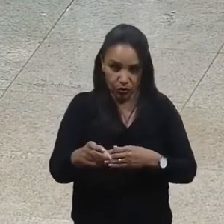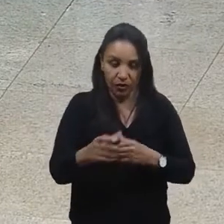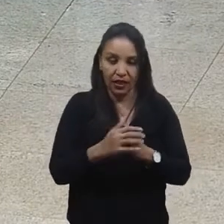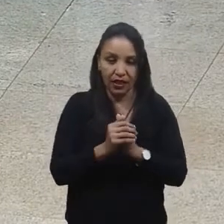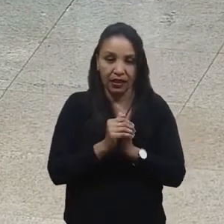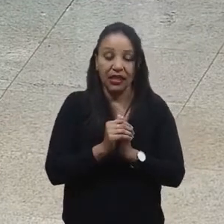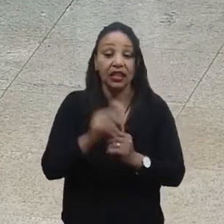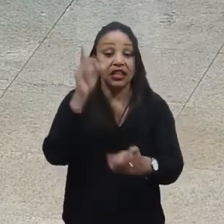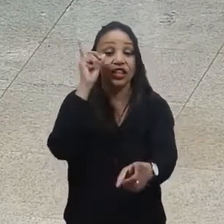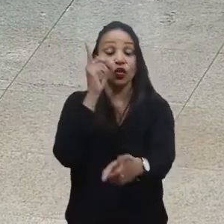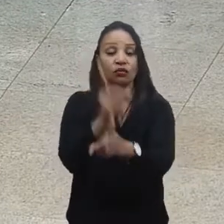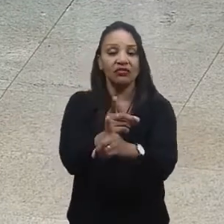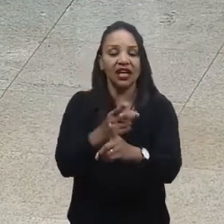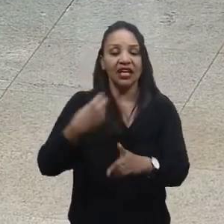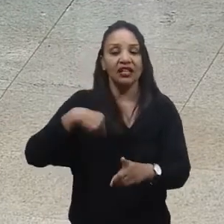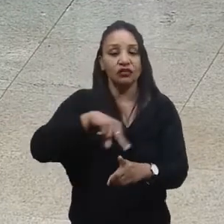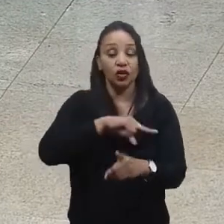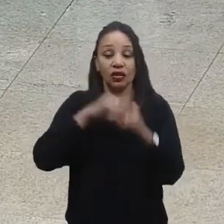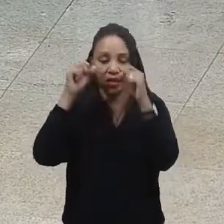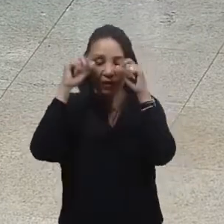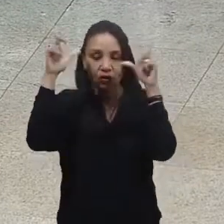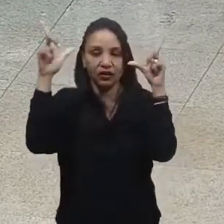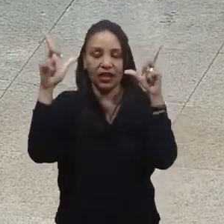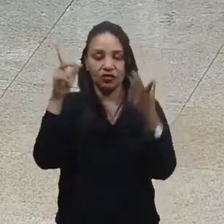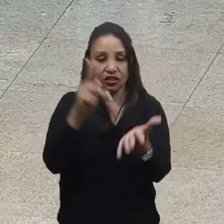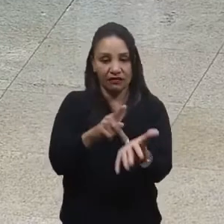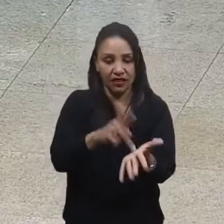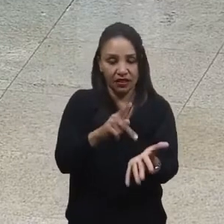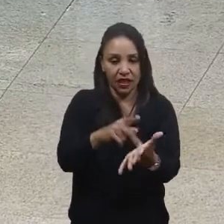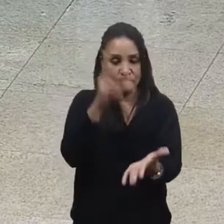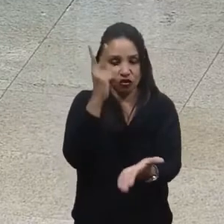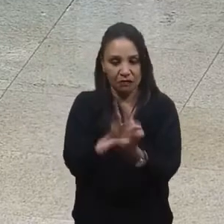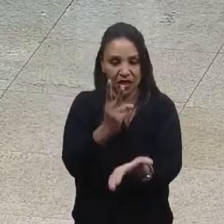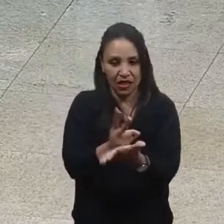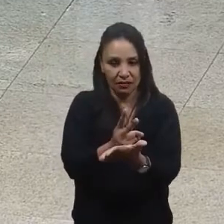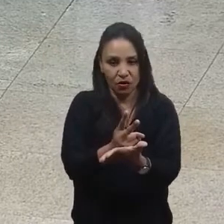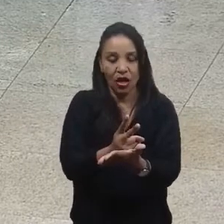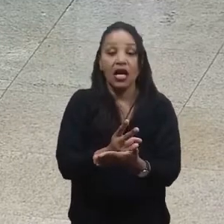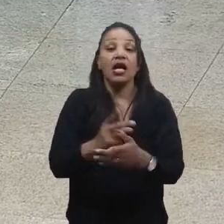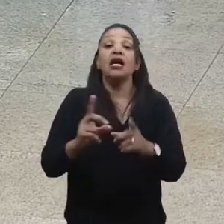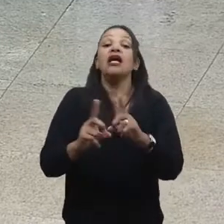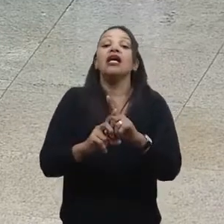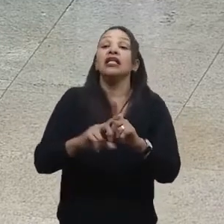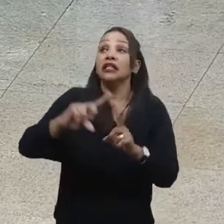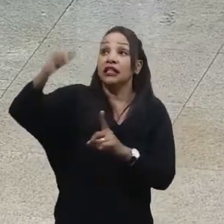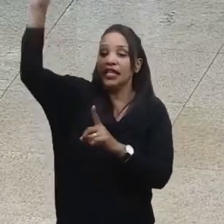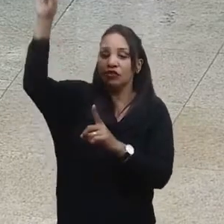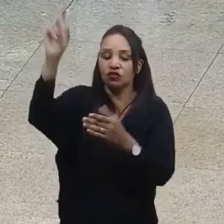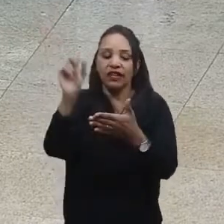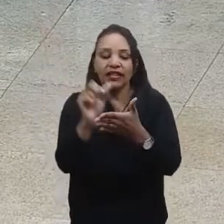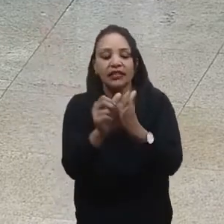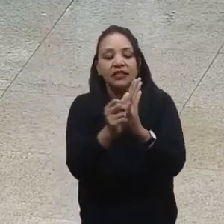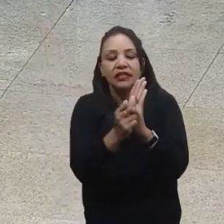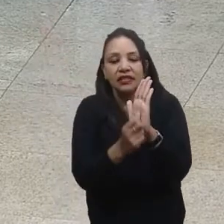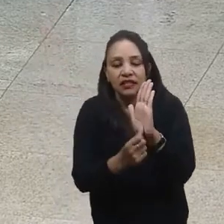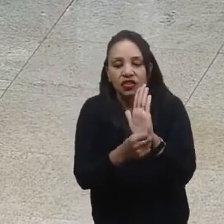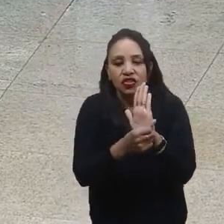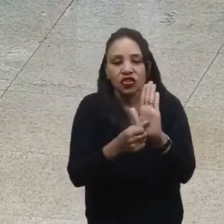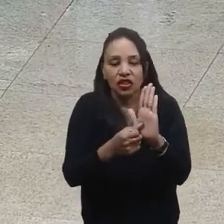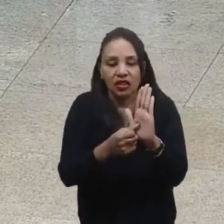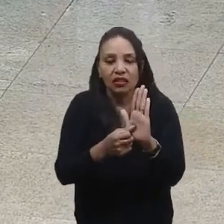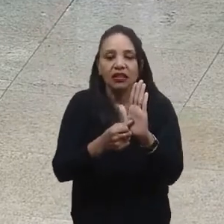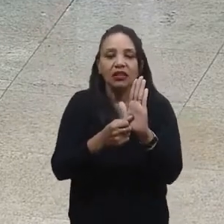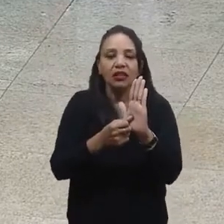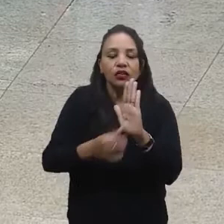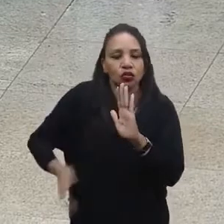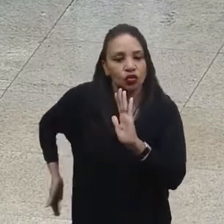acordados quando chegar em verdade eu vos digo ele mesmo vai cingir-se e fazer o sentar à mesa